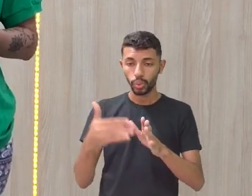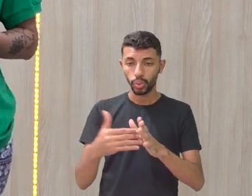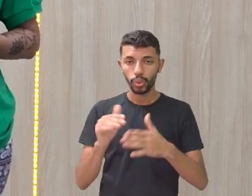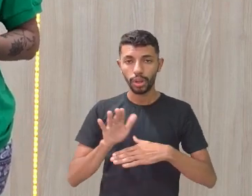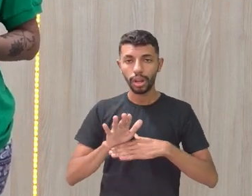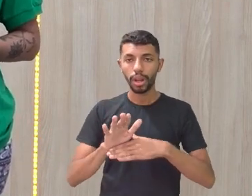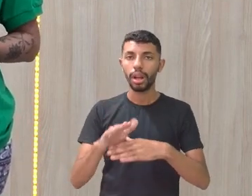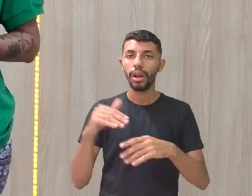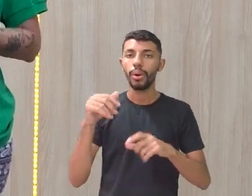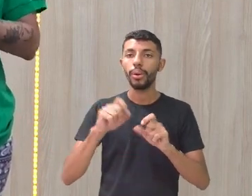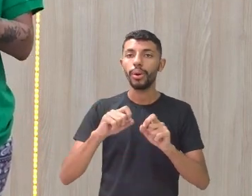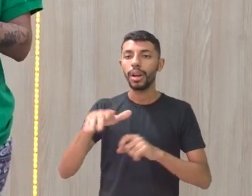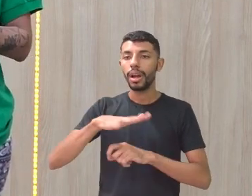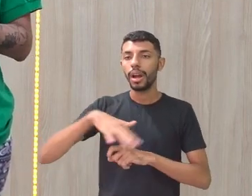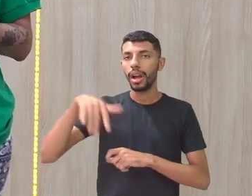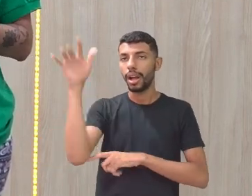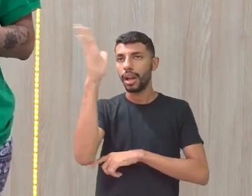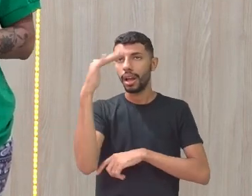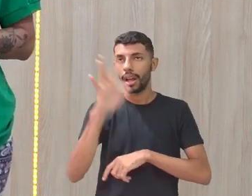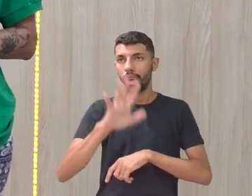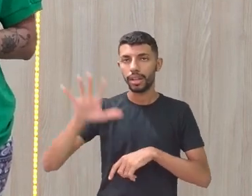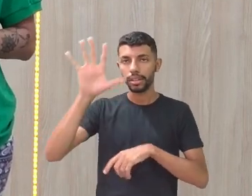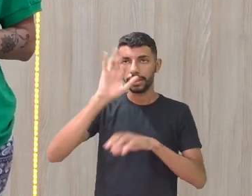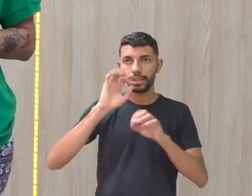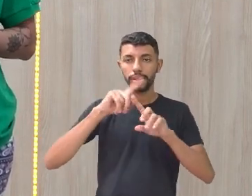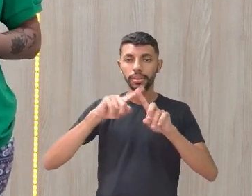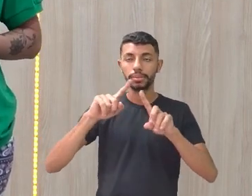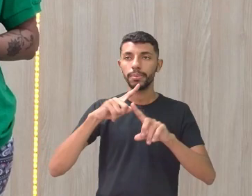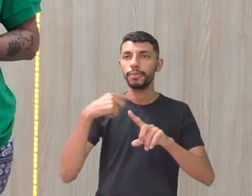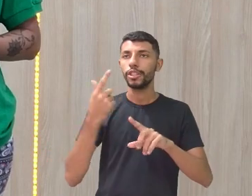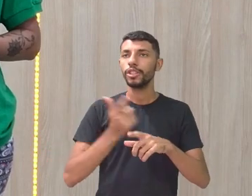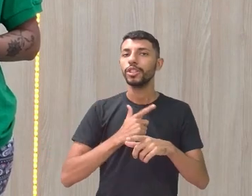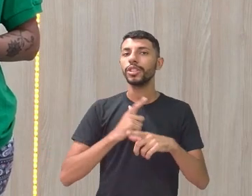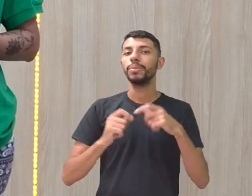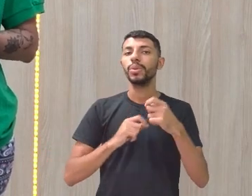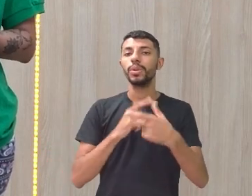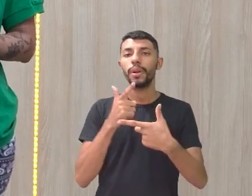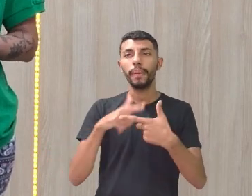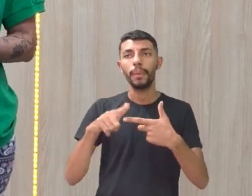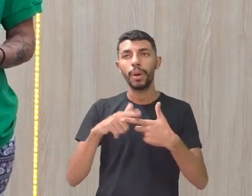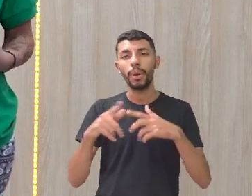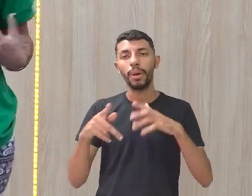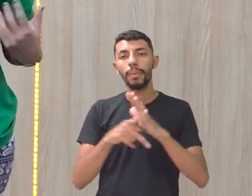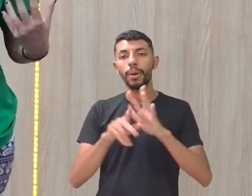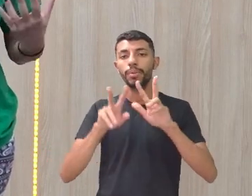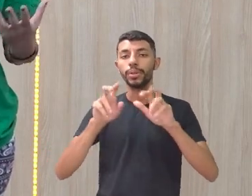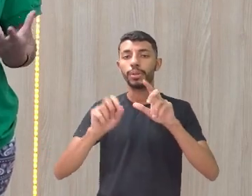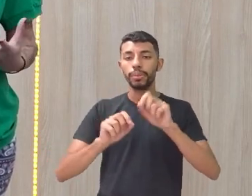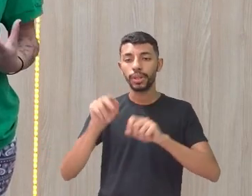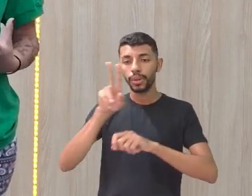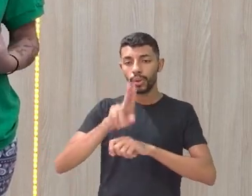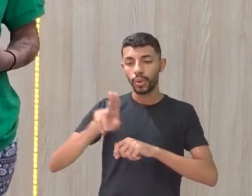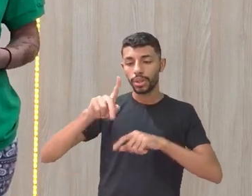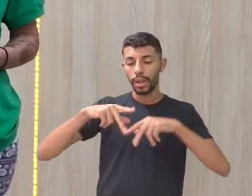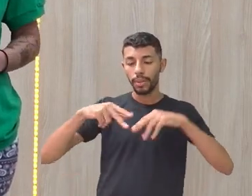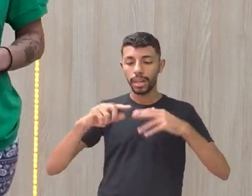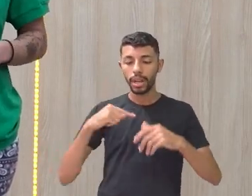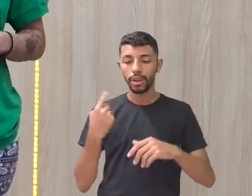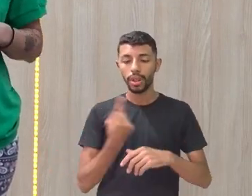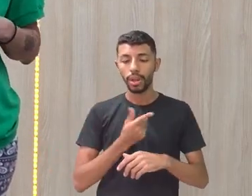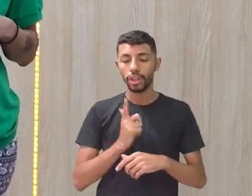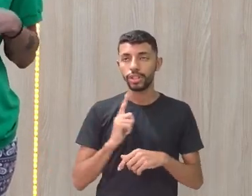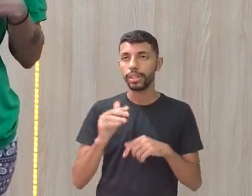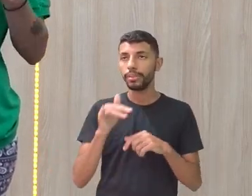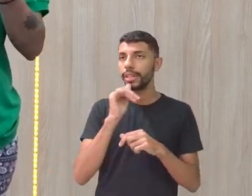que a gente tem ainda um grande problema em relação a essa questão de utilizar desses recursos que a gente tem, né?